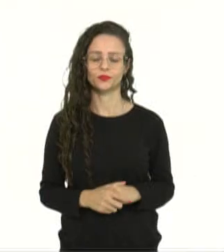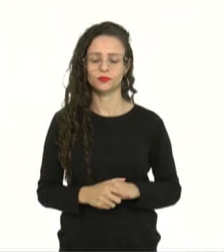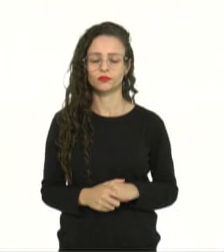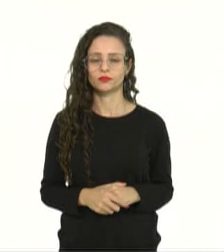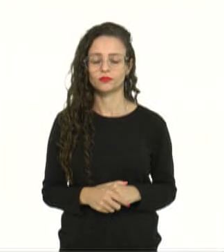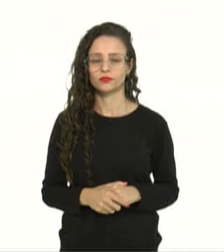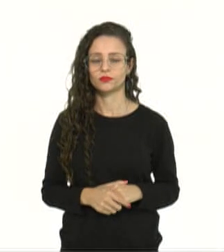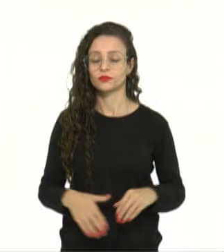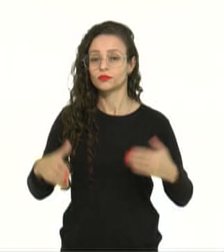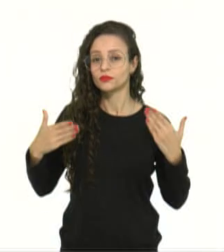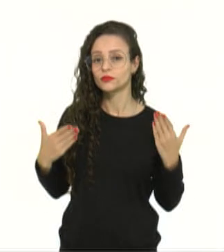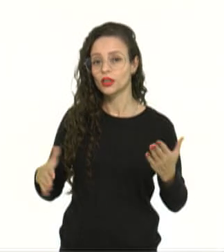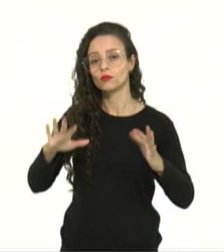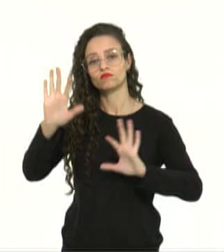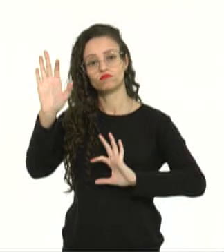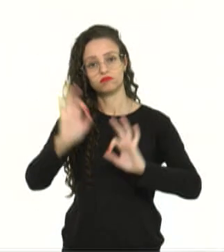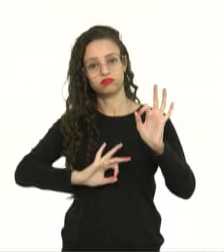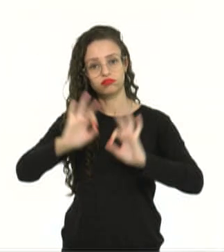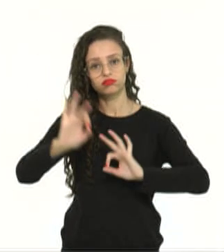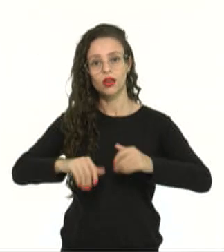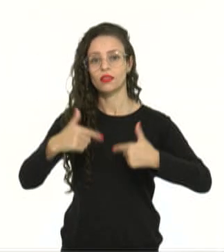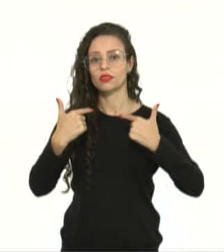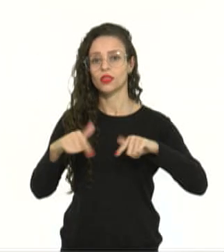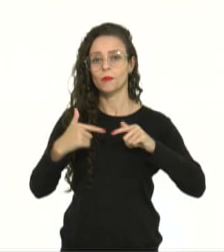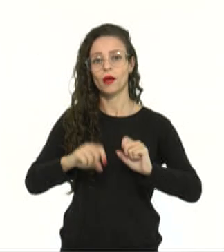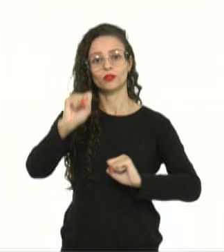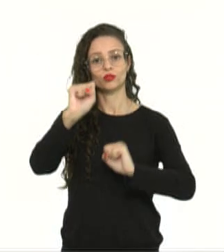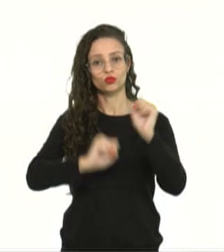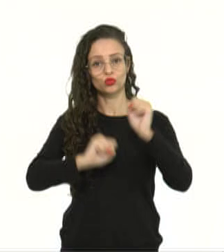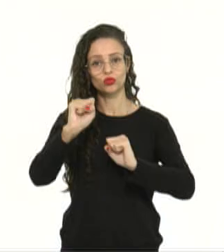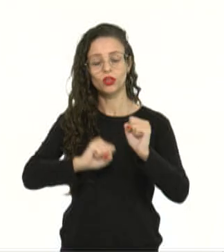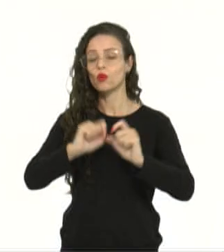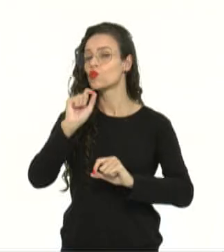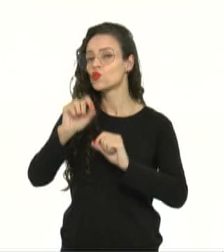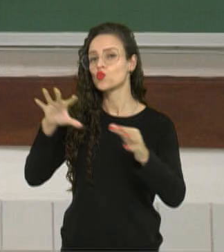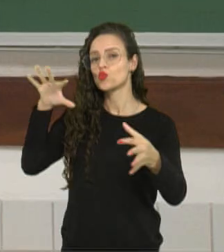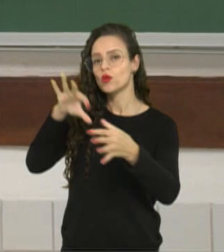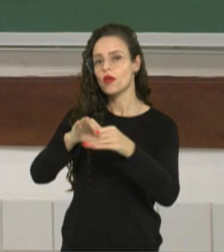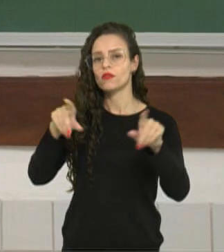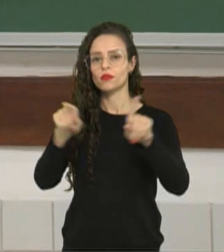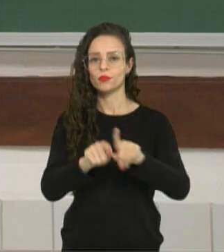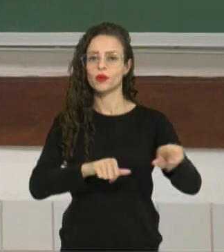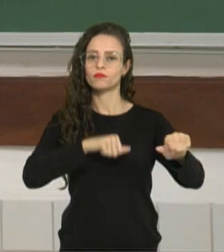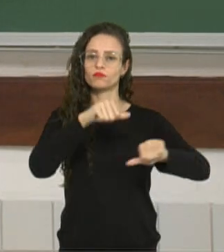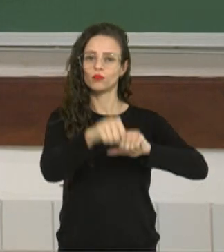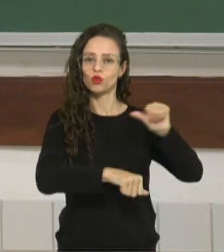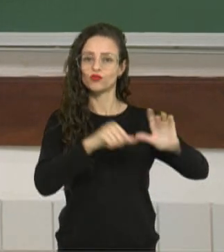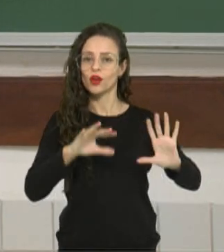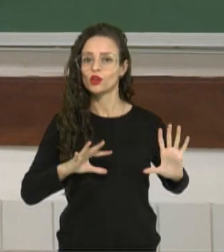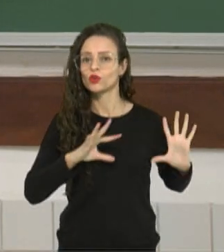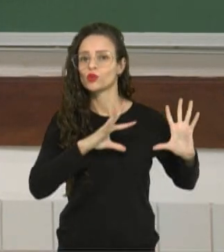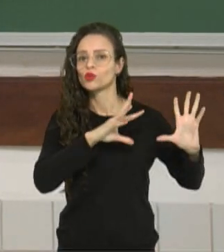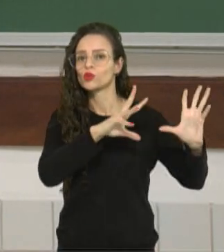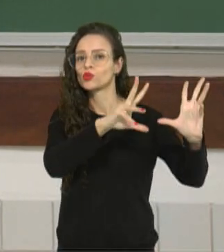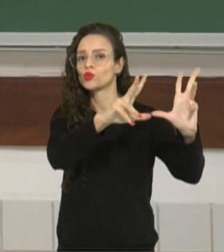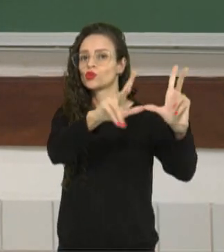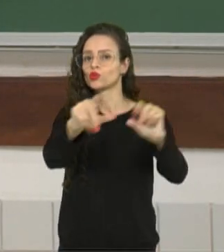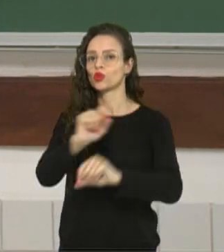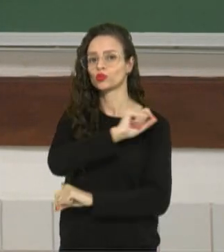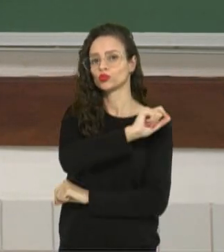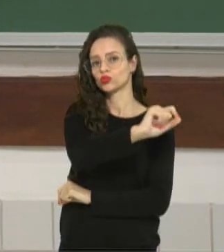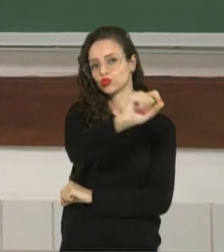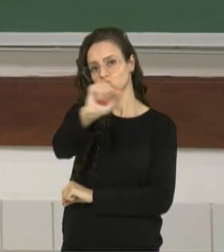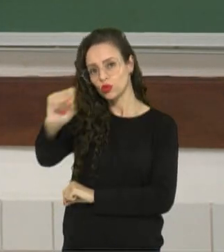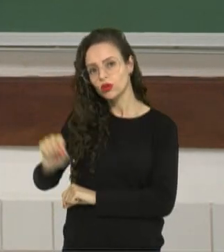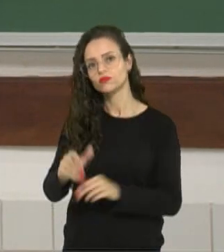a lógica da organização do trabalho industrial, ela vai também modificar todas as outras lógicas